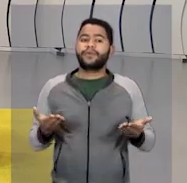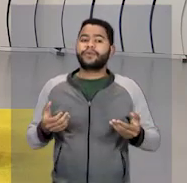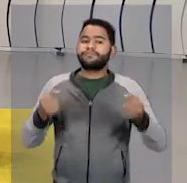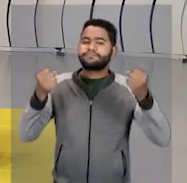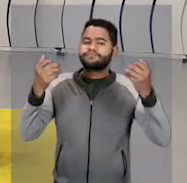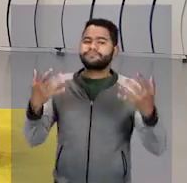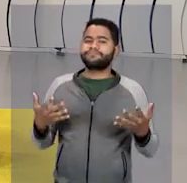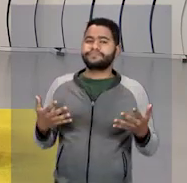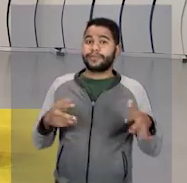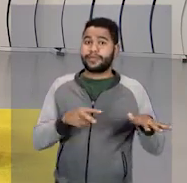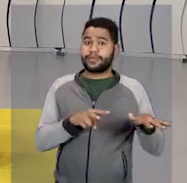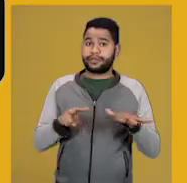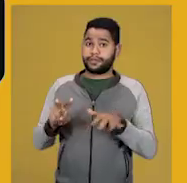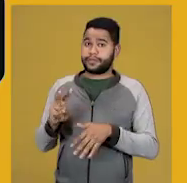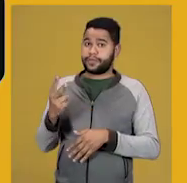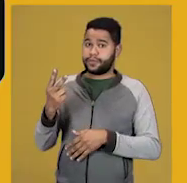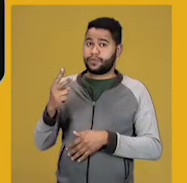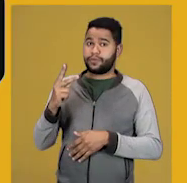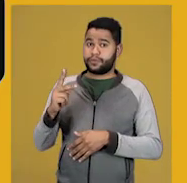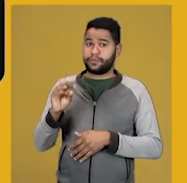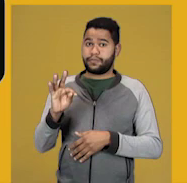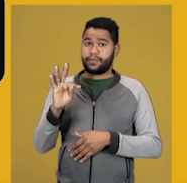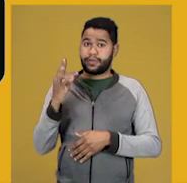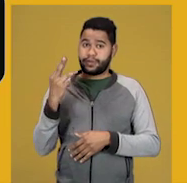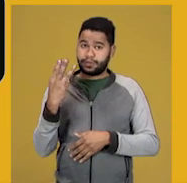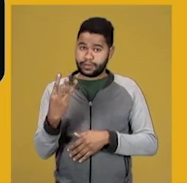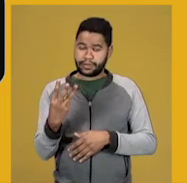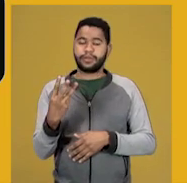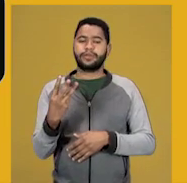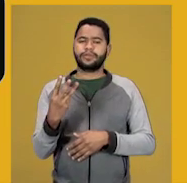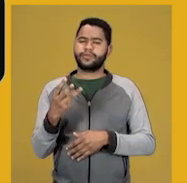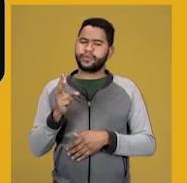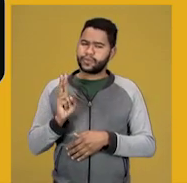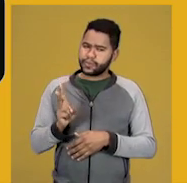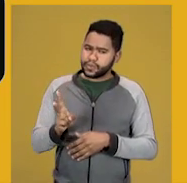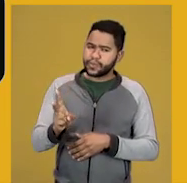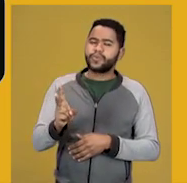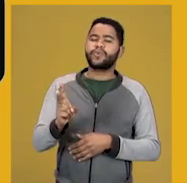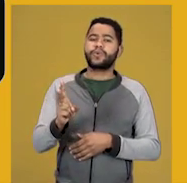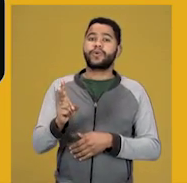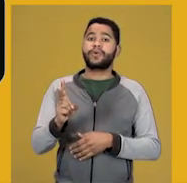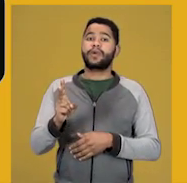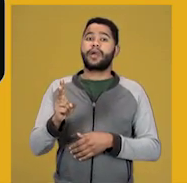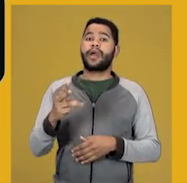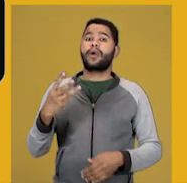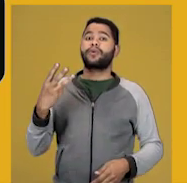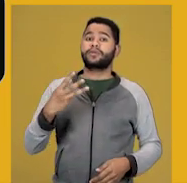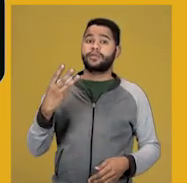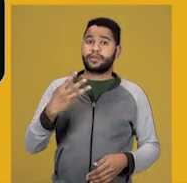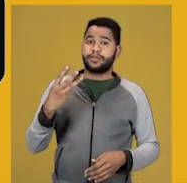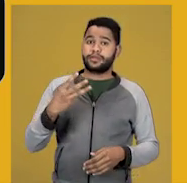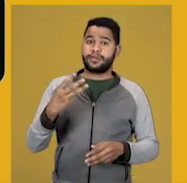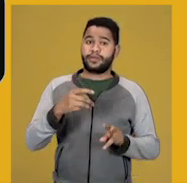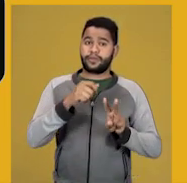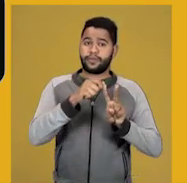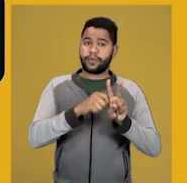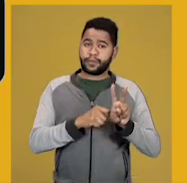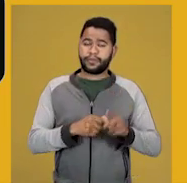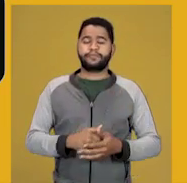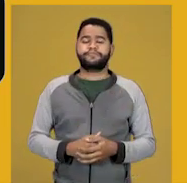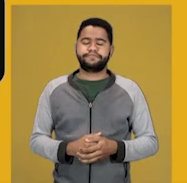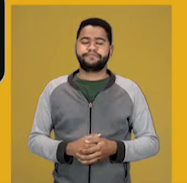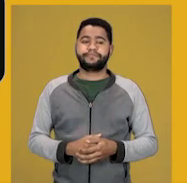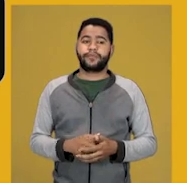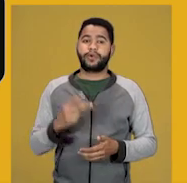da semana 2 do seu PET 3, né? Mas dando continuidade aí ao 3º bimestre, perfeito? Bom, no